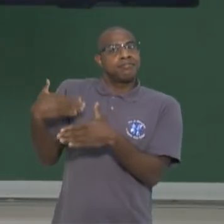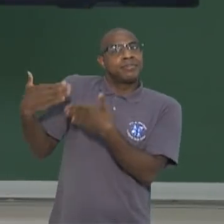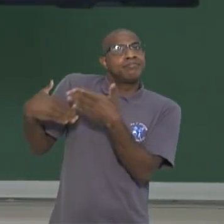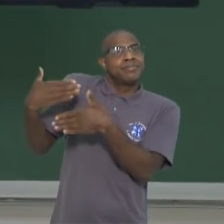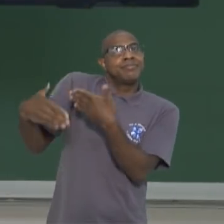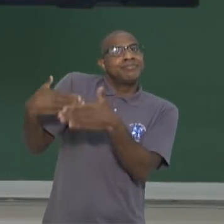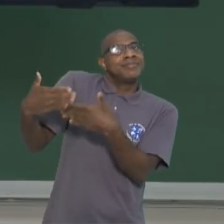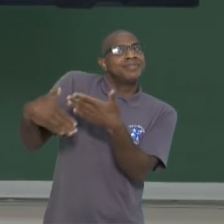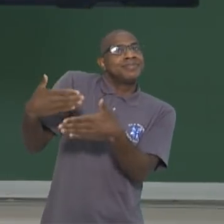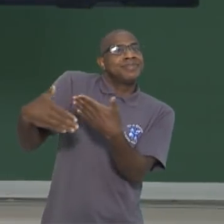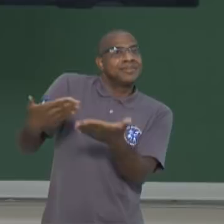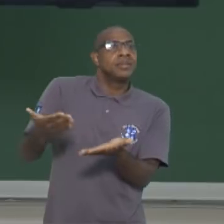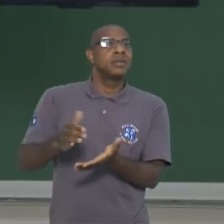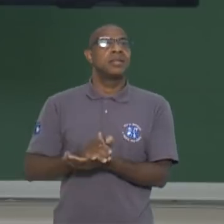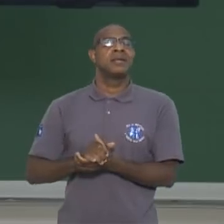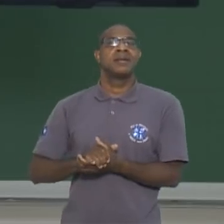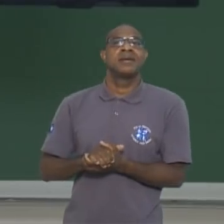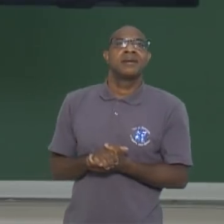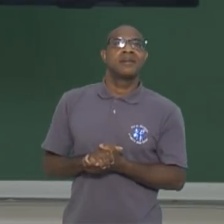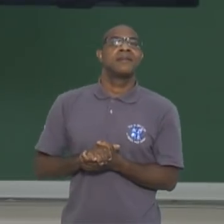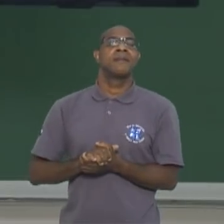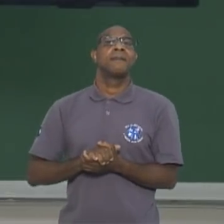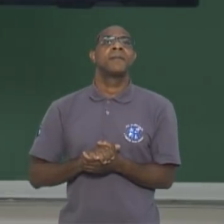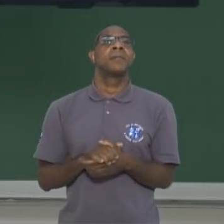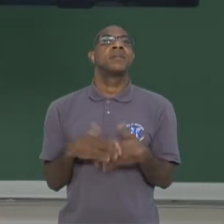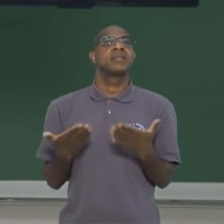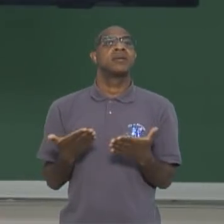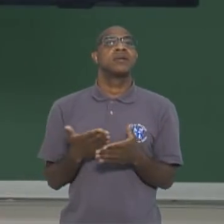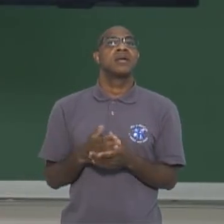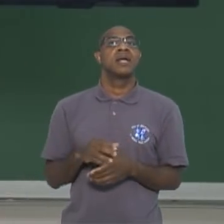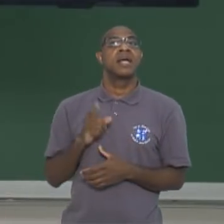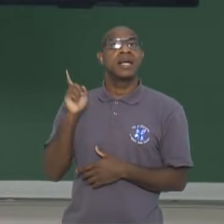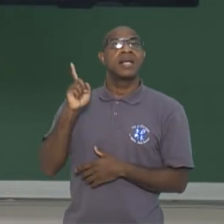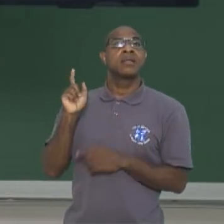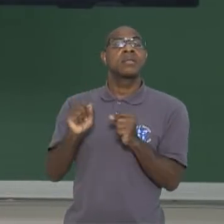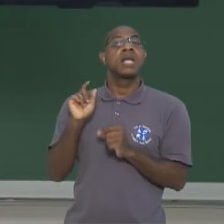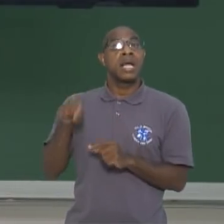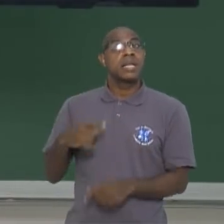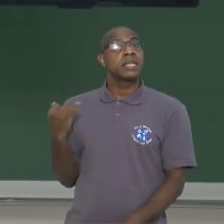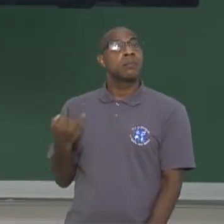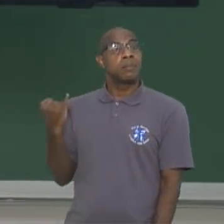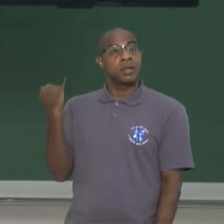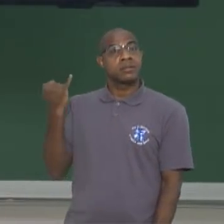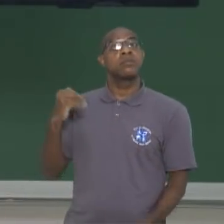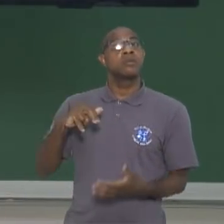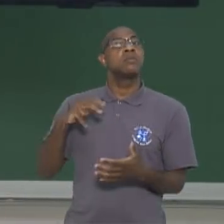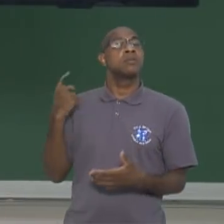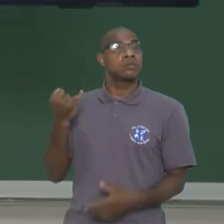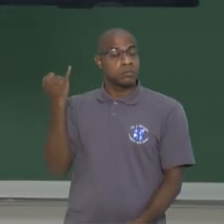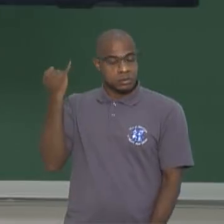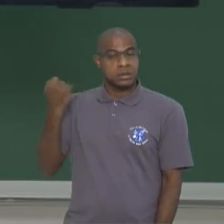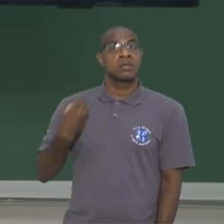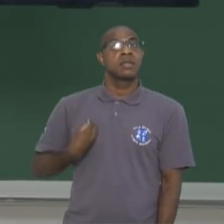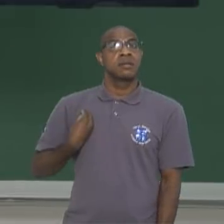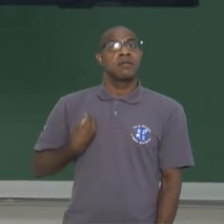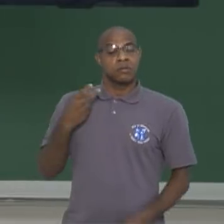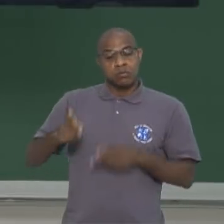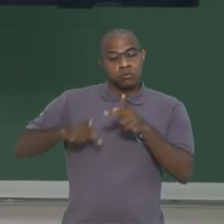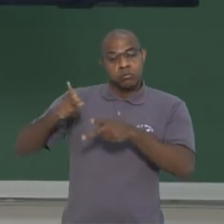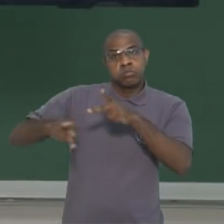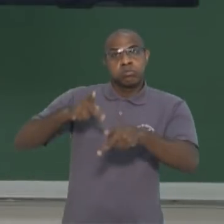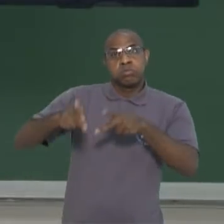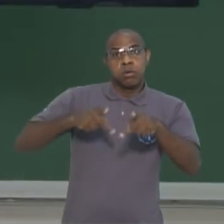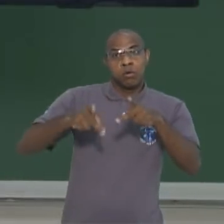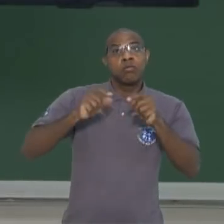ser batizado e cristianizado. E esse ato tem uma importância significativa na vida do povo